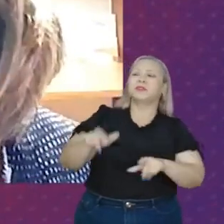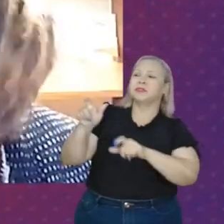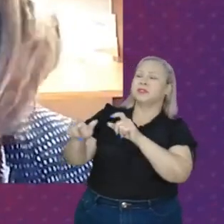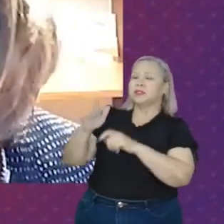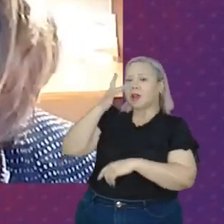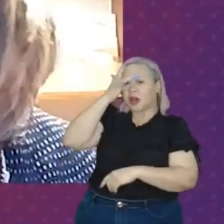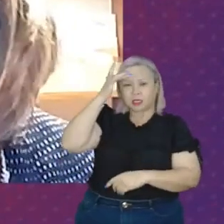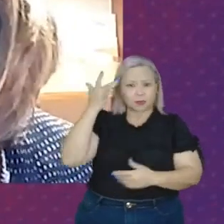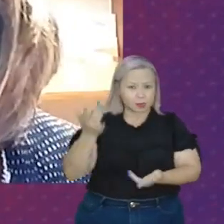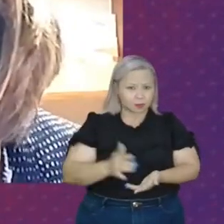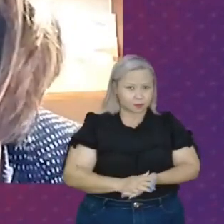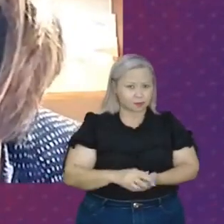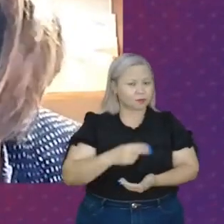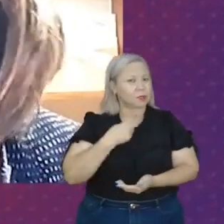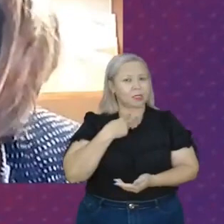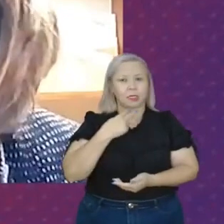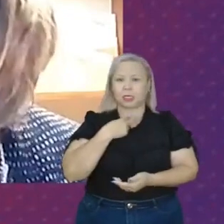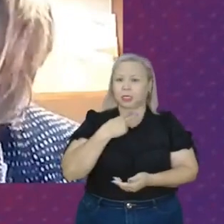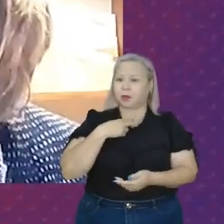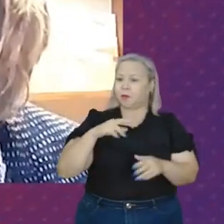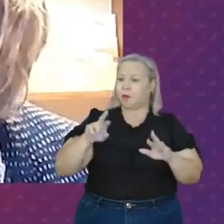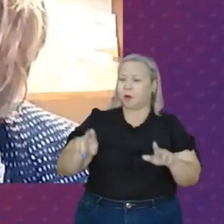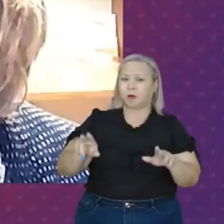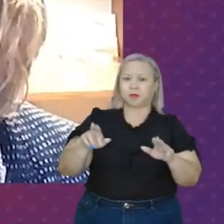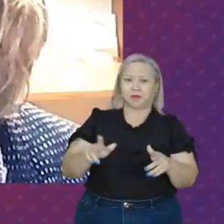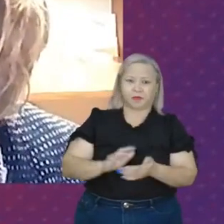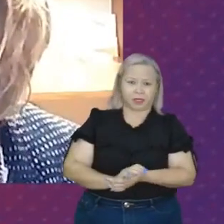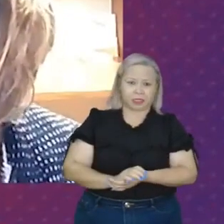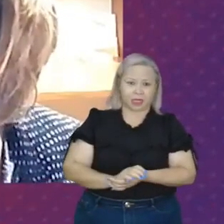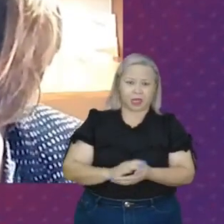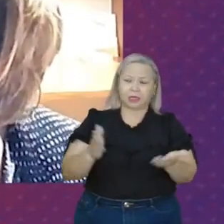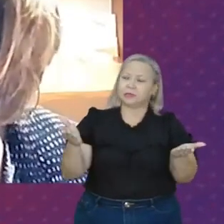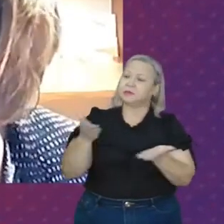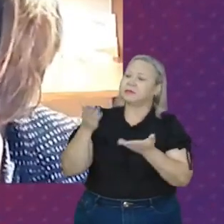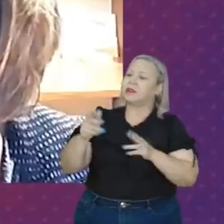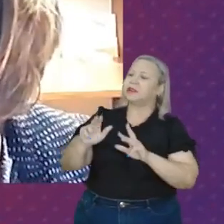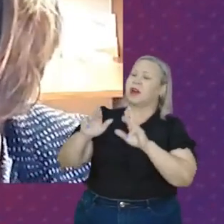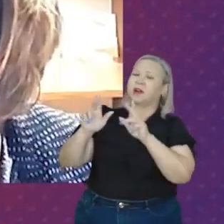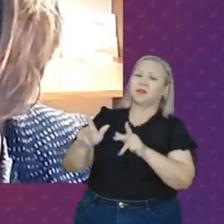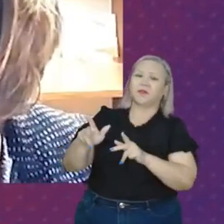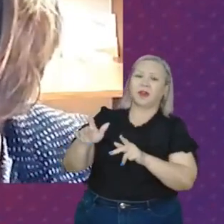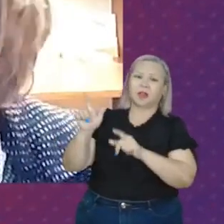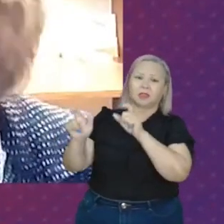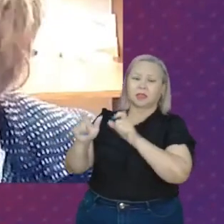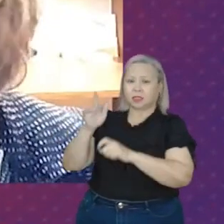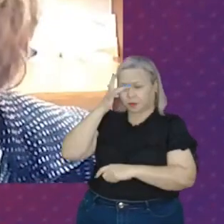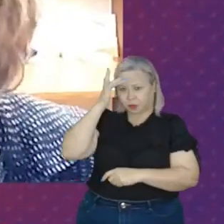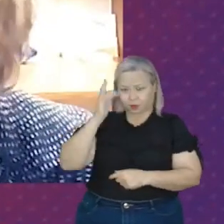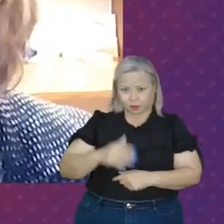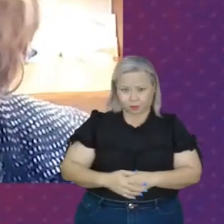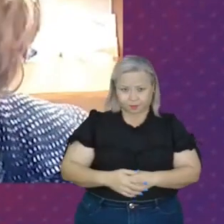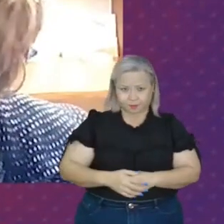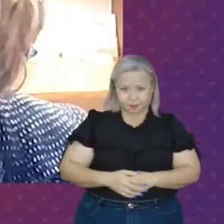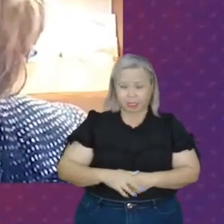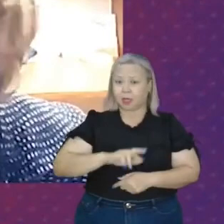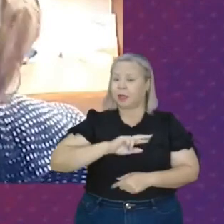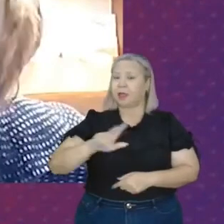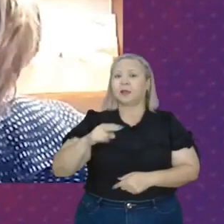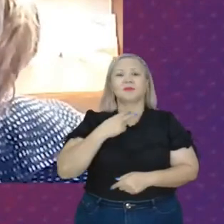hierarquizados. Não podem ser hierarquizados. Nós não podemos conceber uma sociedade que tem seres humanos que